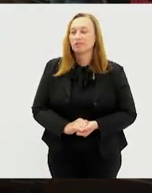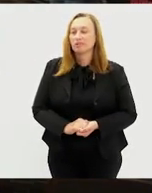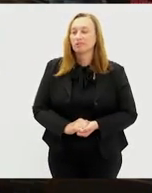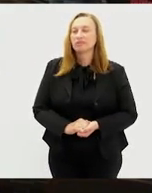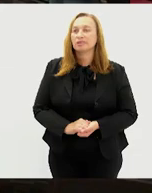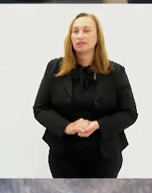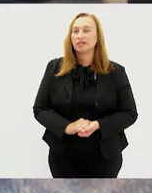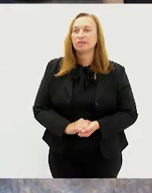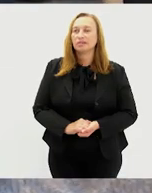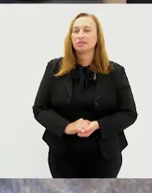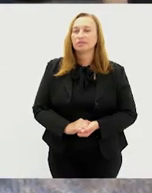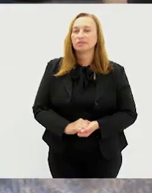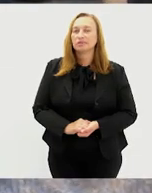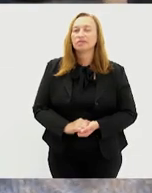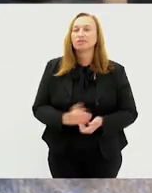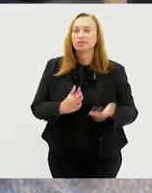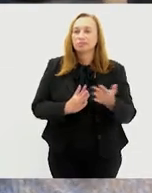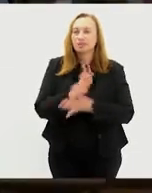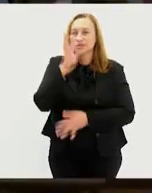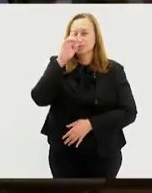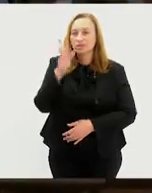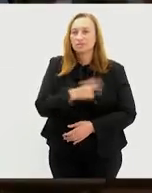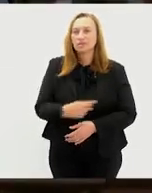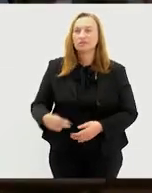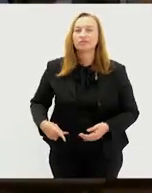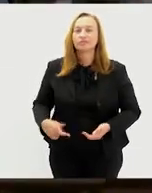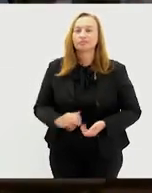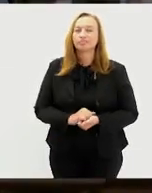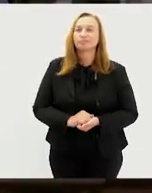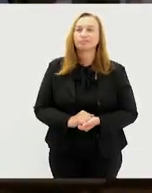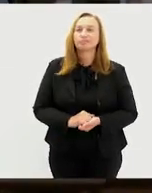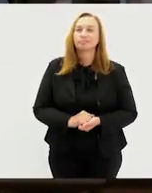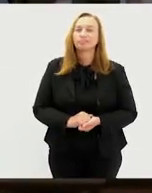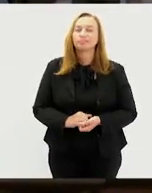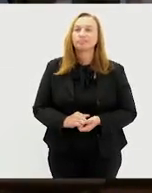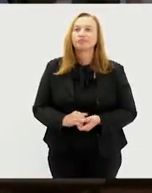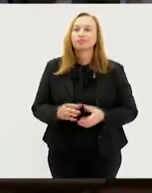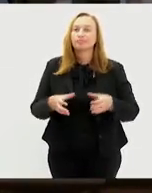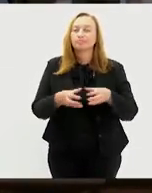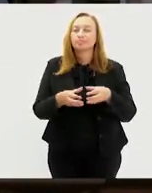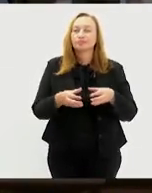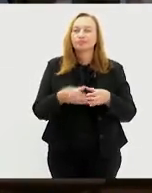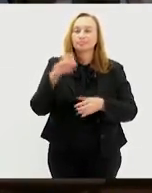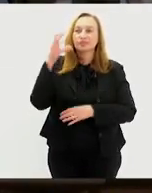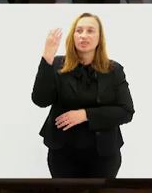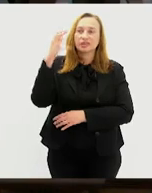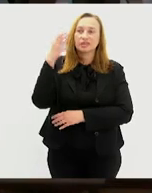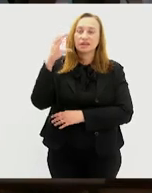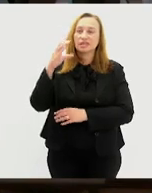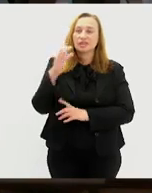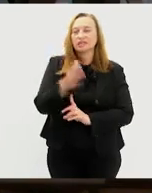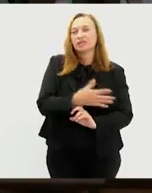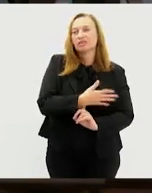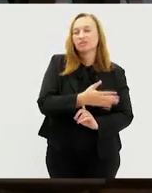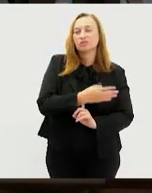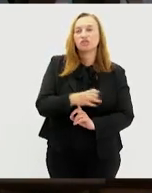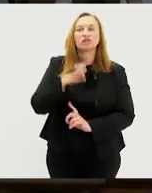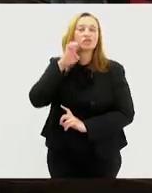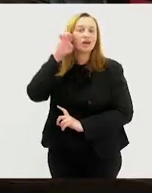munir favorável Presidente pela comissão de ciência e tecnologia deputada Élica taqu